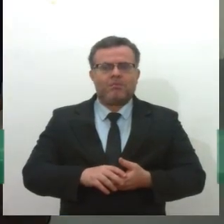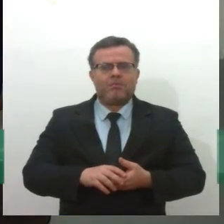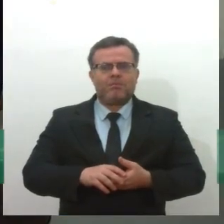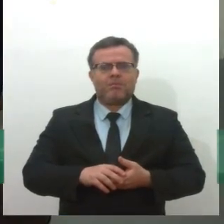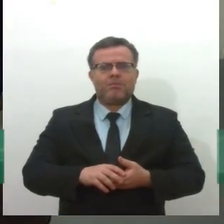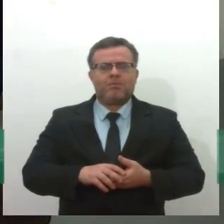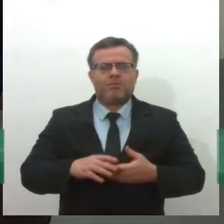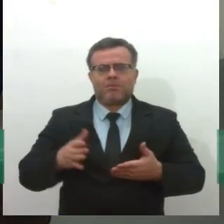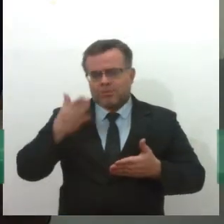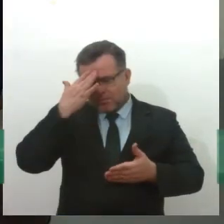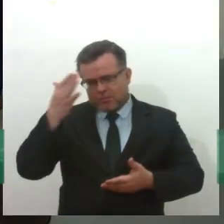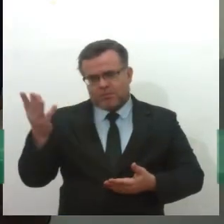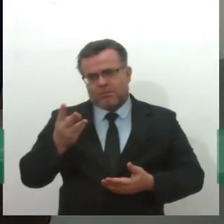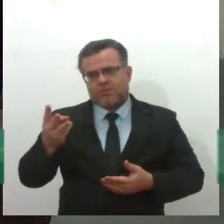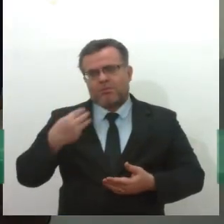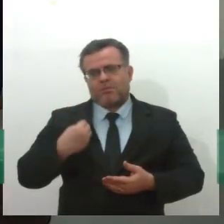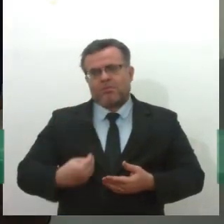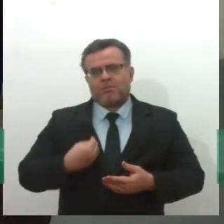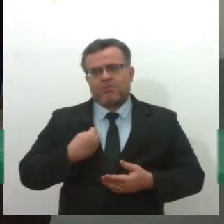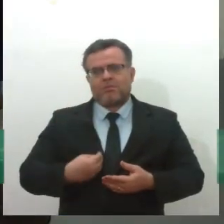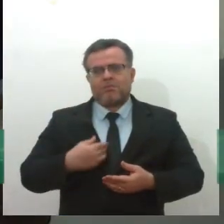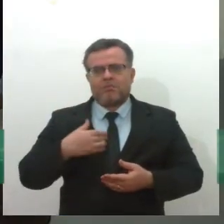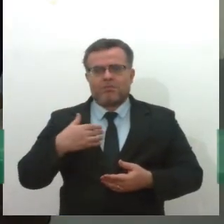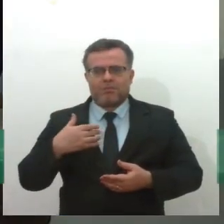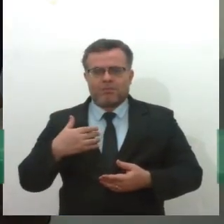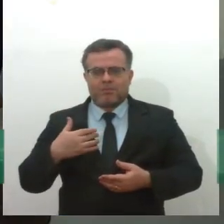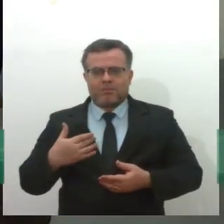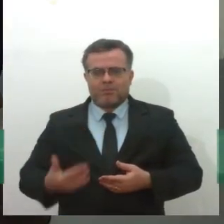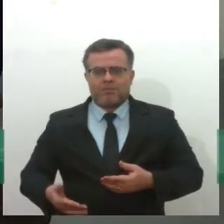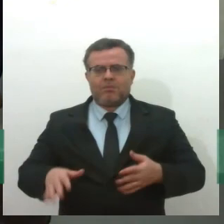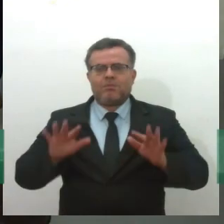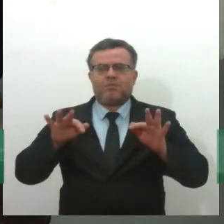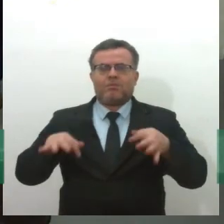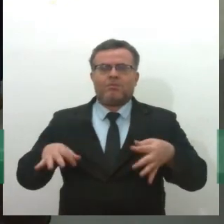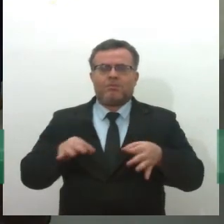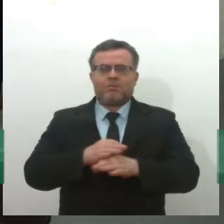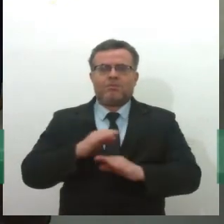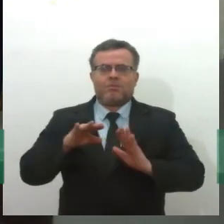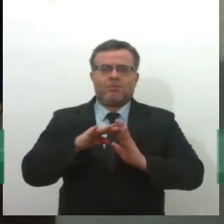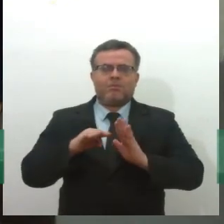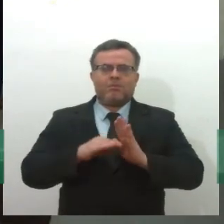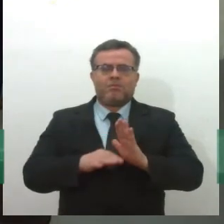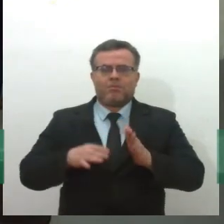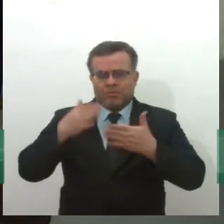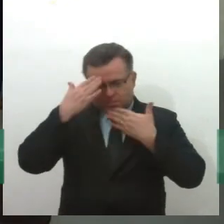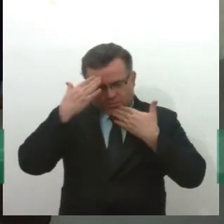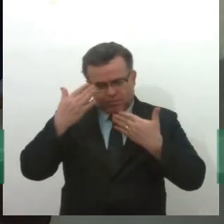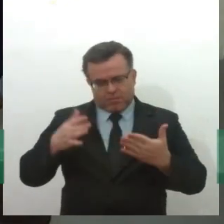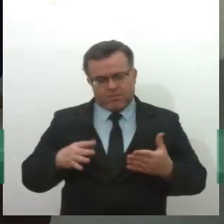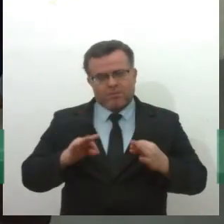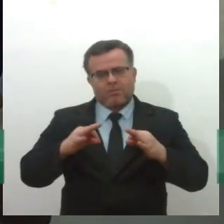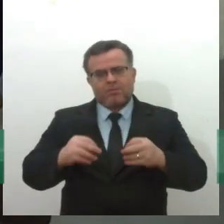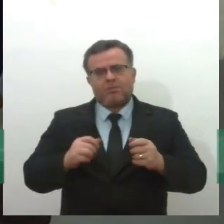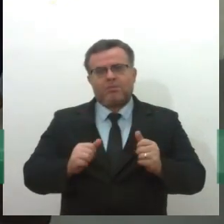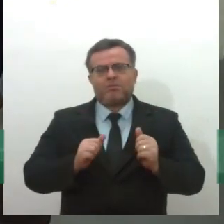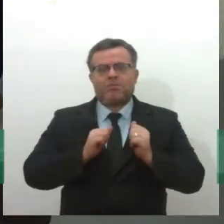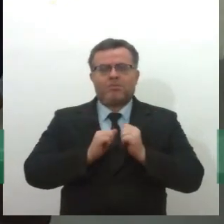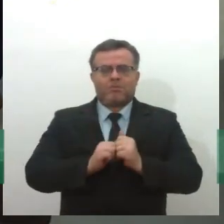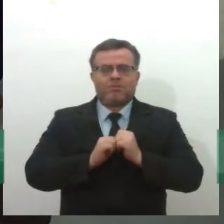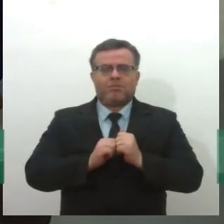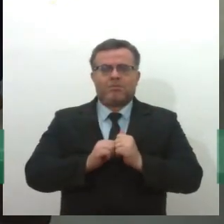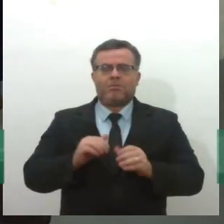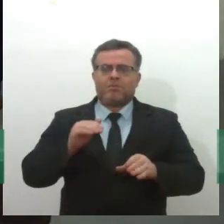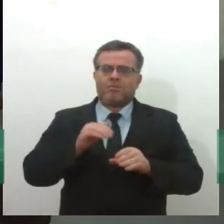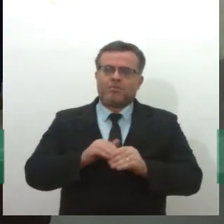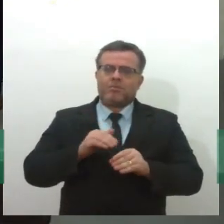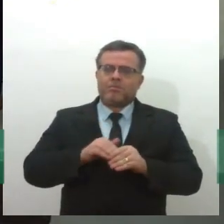Queria agradecer muito a participação de vocês, né? A gente finaliza aqui o programa de hoje, agradecer aí e acompanhar essa votação